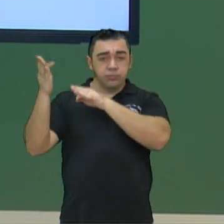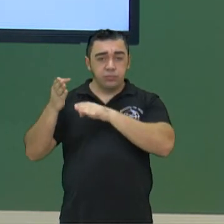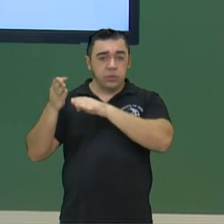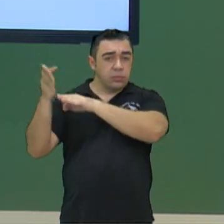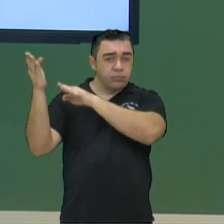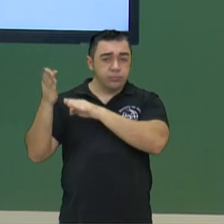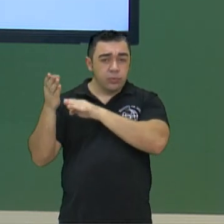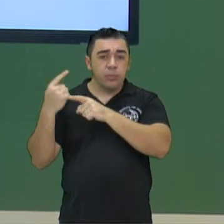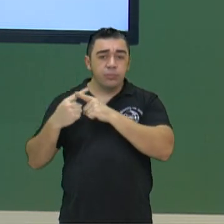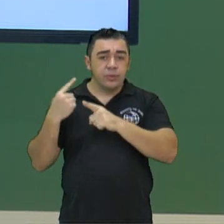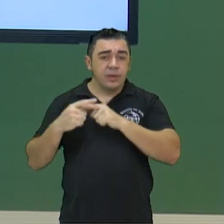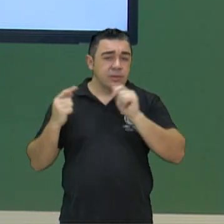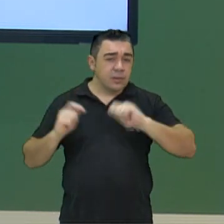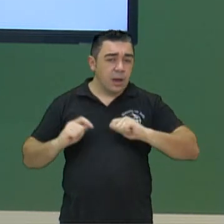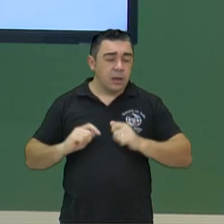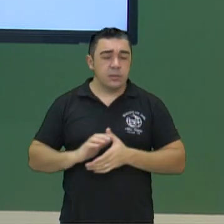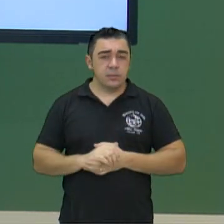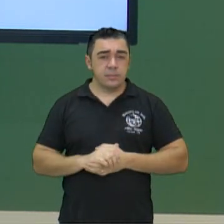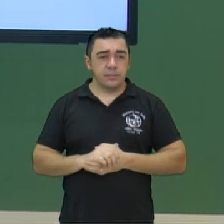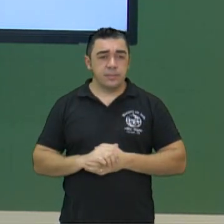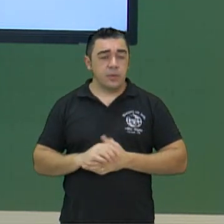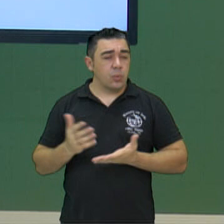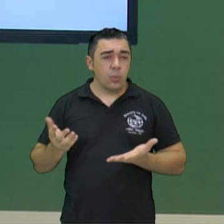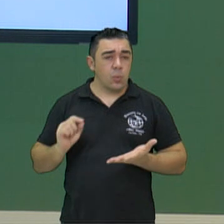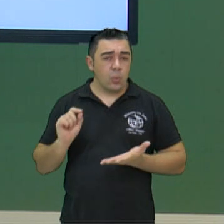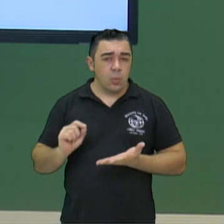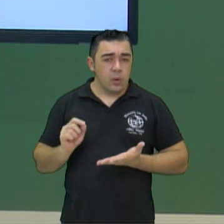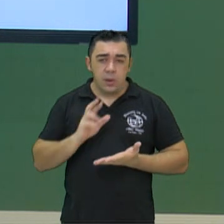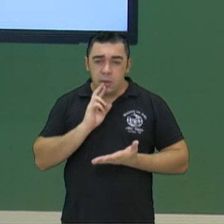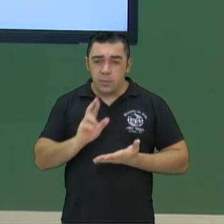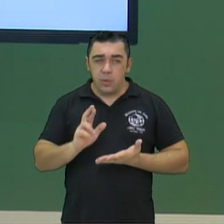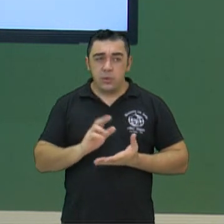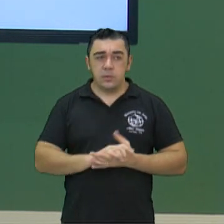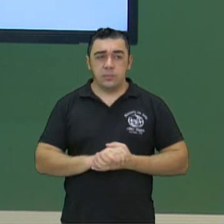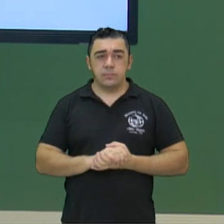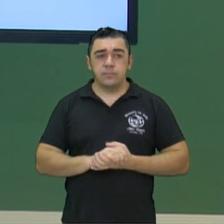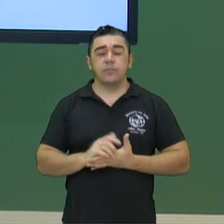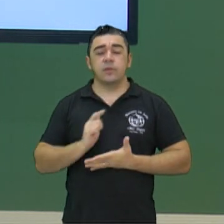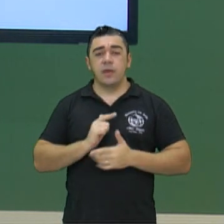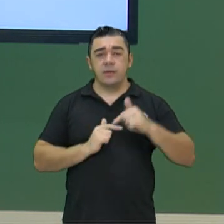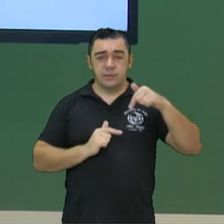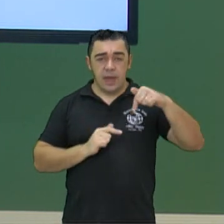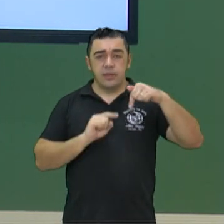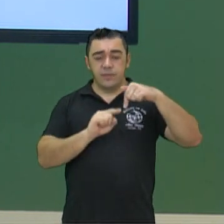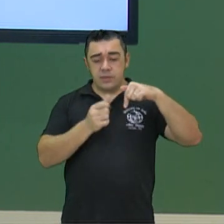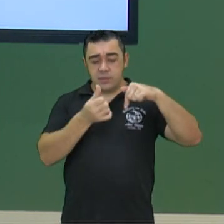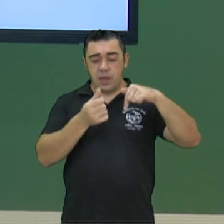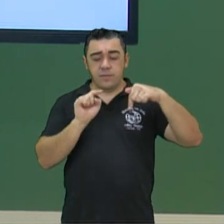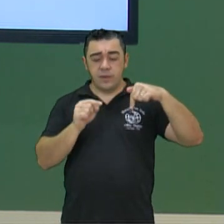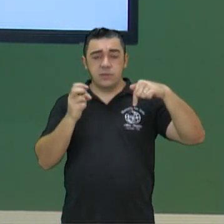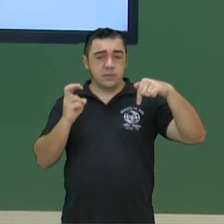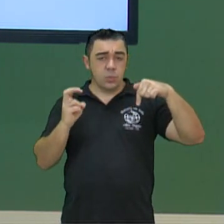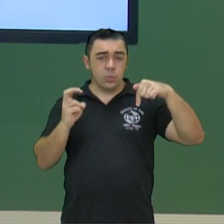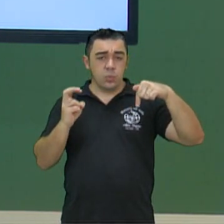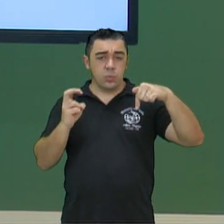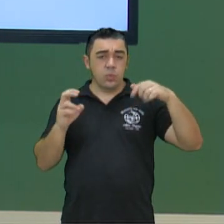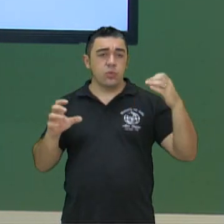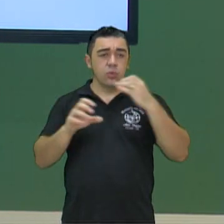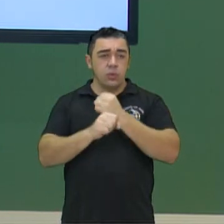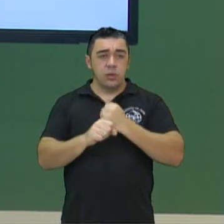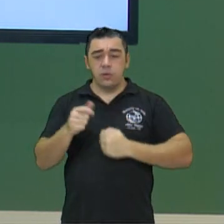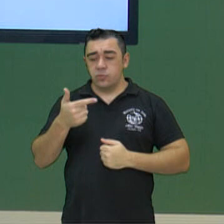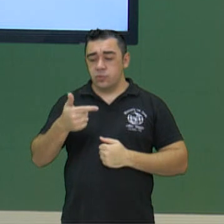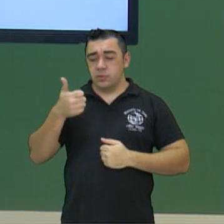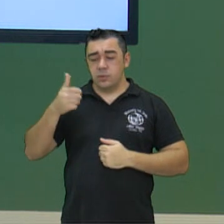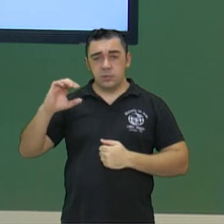eu posso cortar eles, né? Então, o que vai me restar? Vai me restar 7 vezes 6 vezes 5, que é igual